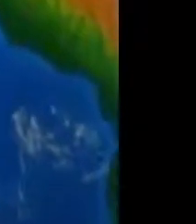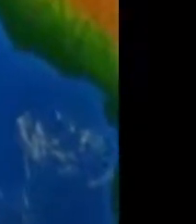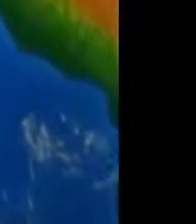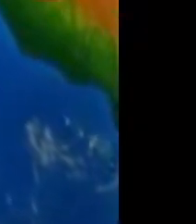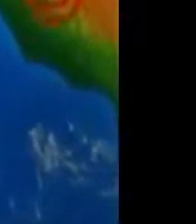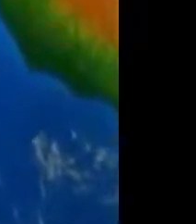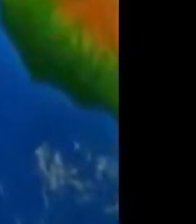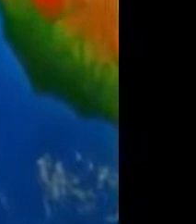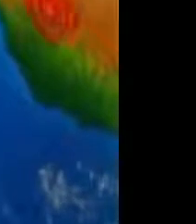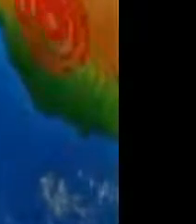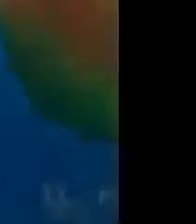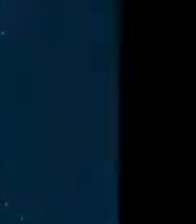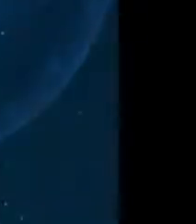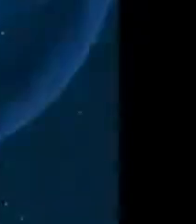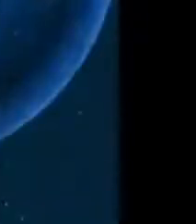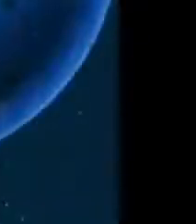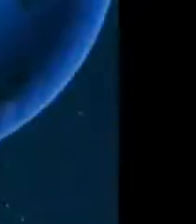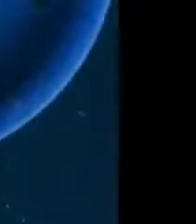Música